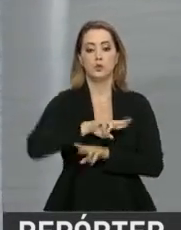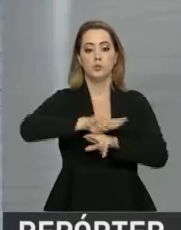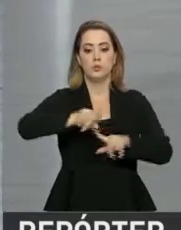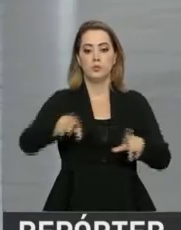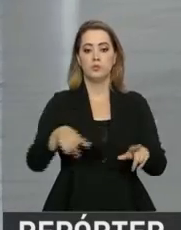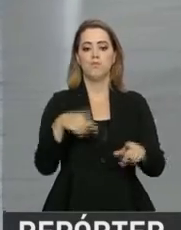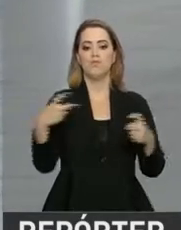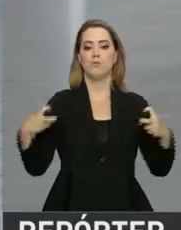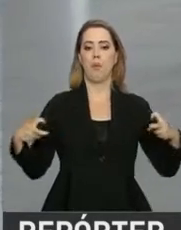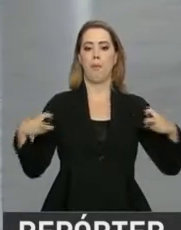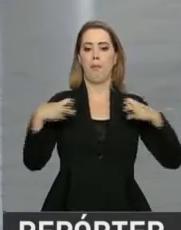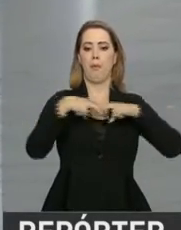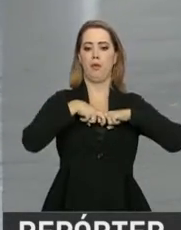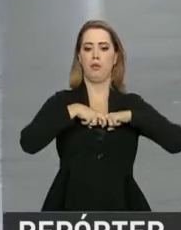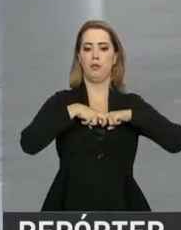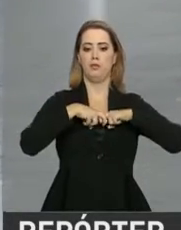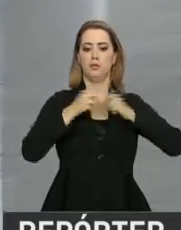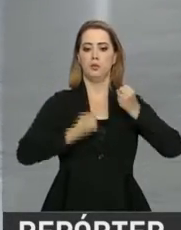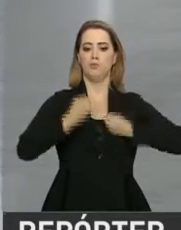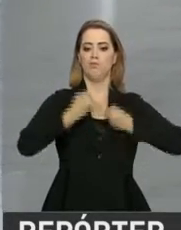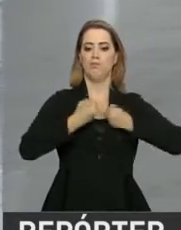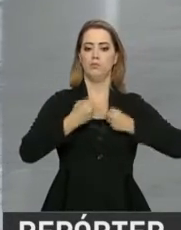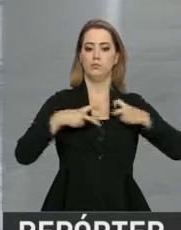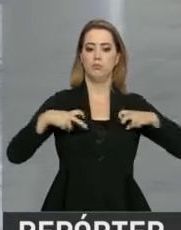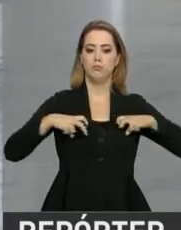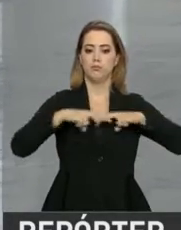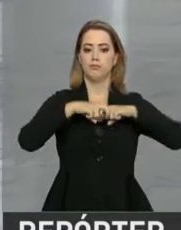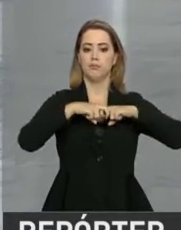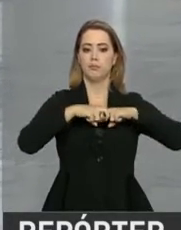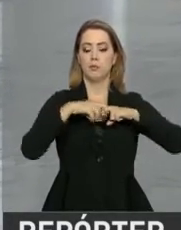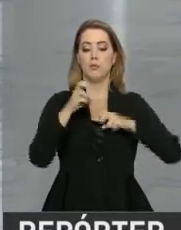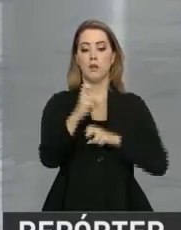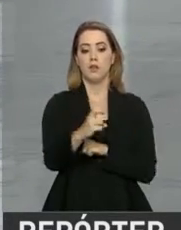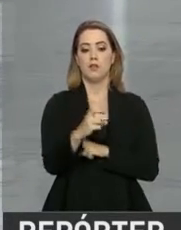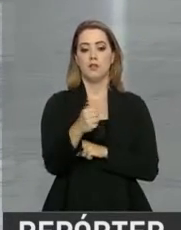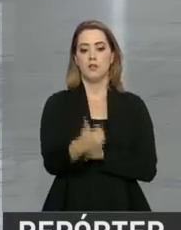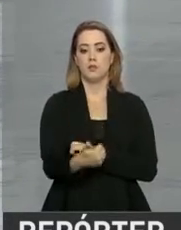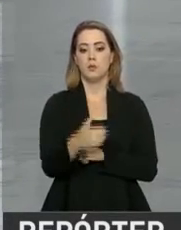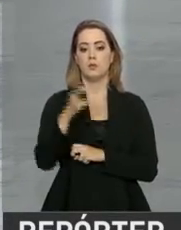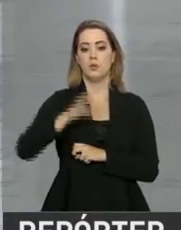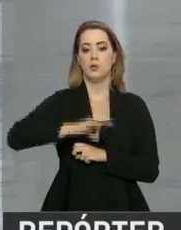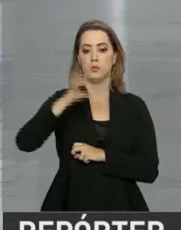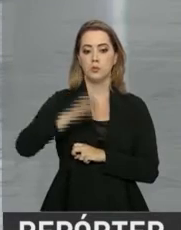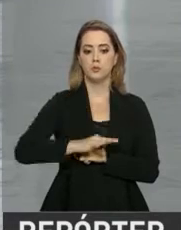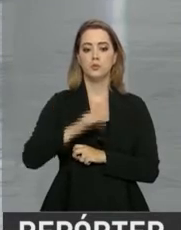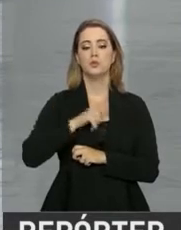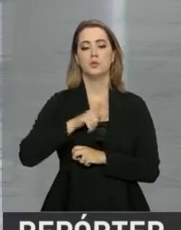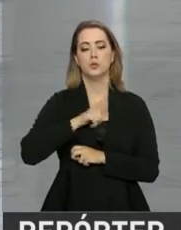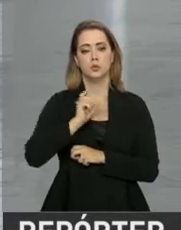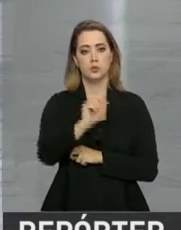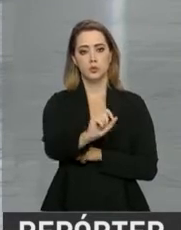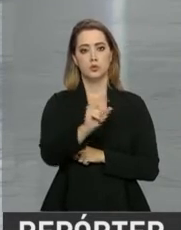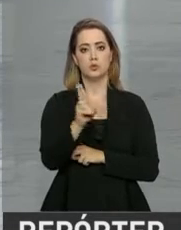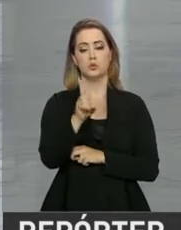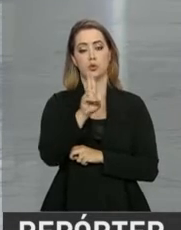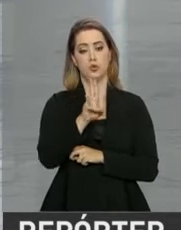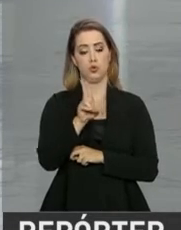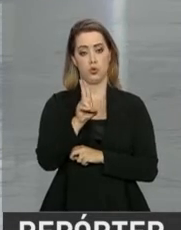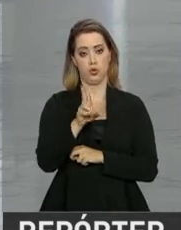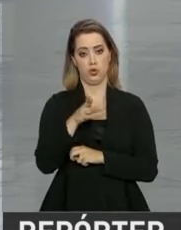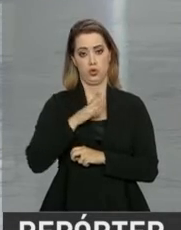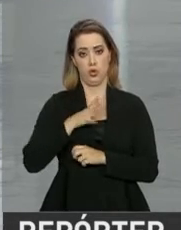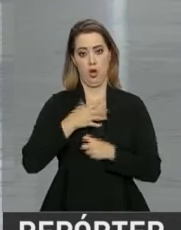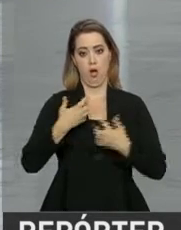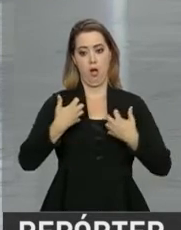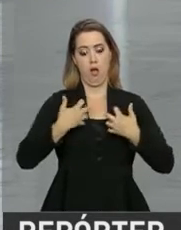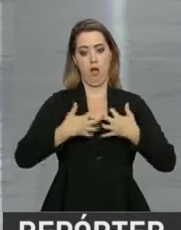acidentes fatais em rodovias federais, é claro, e 51% desses acidentes envolveram veículos pesados, como,